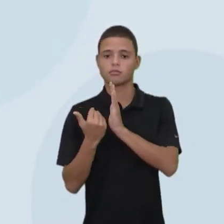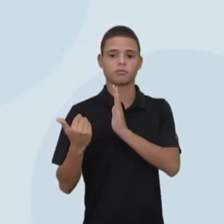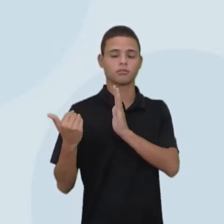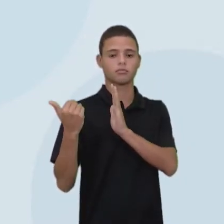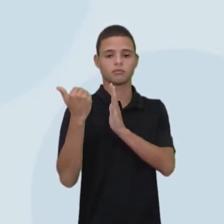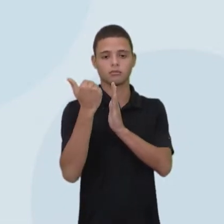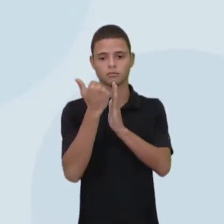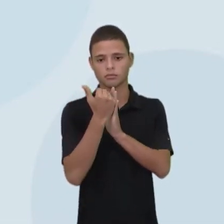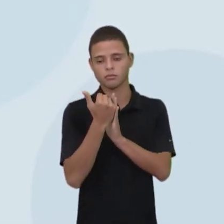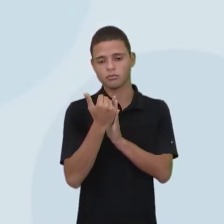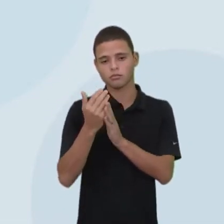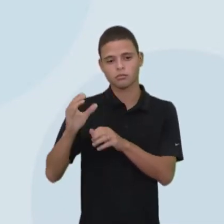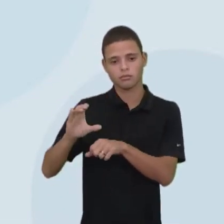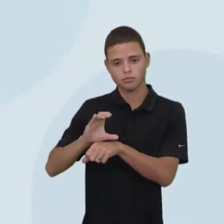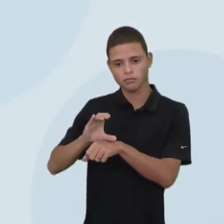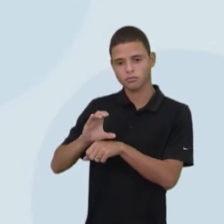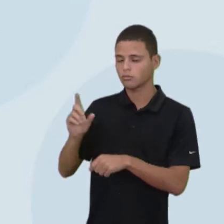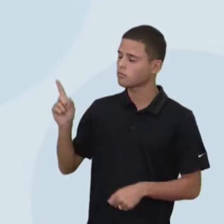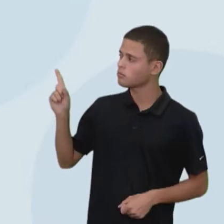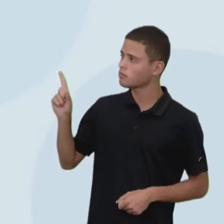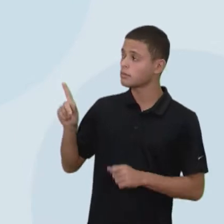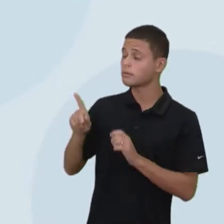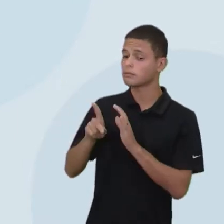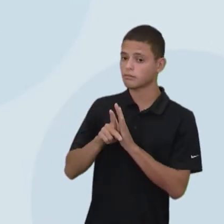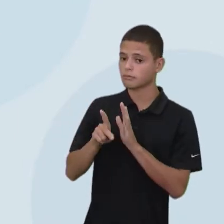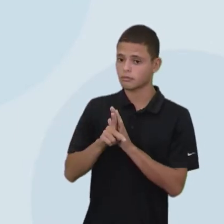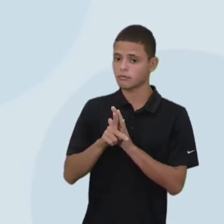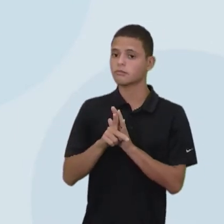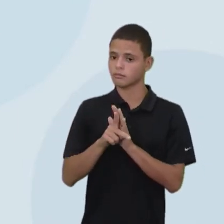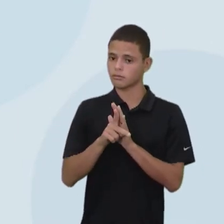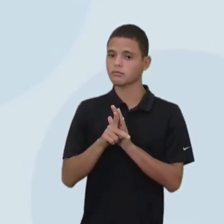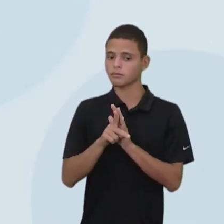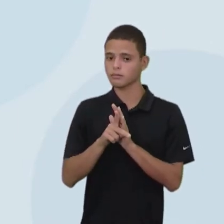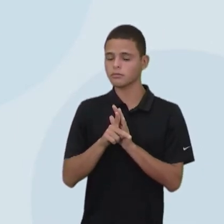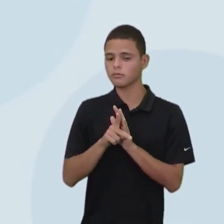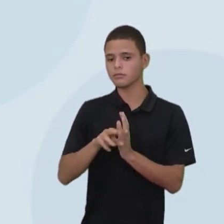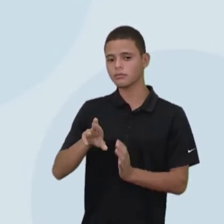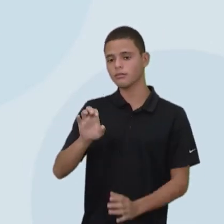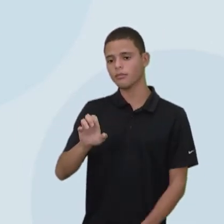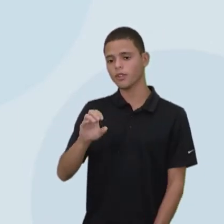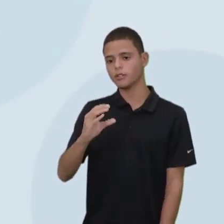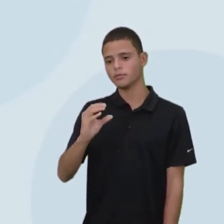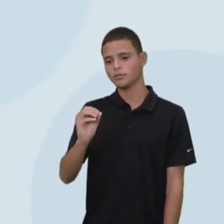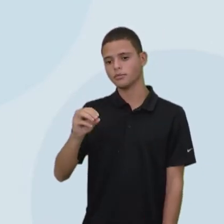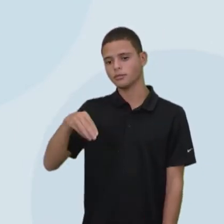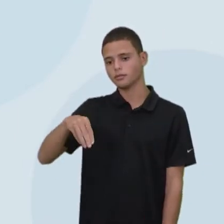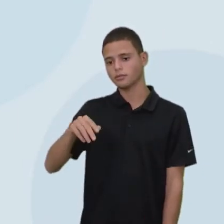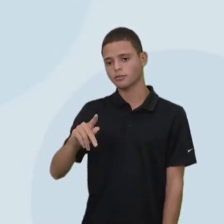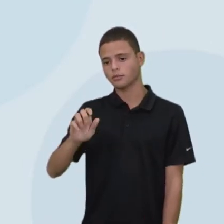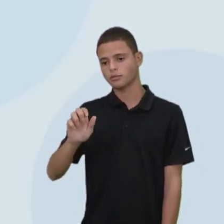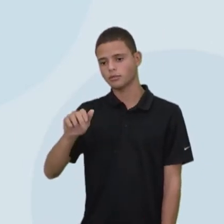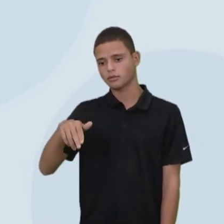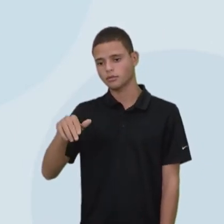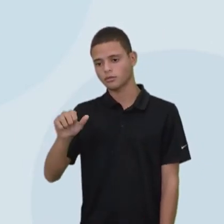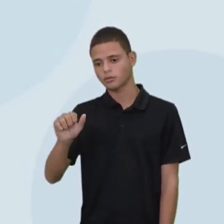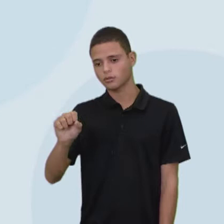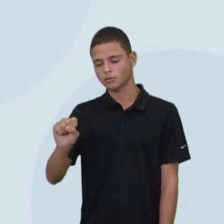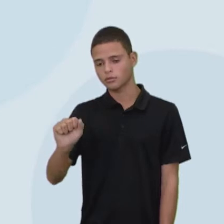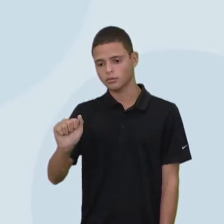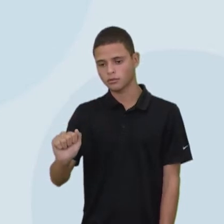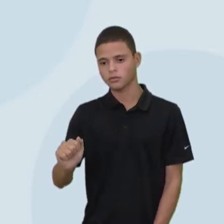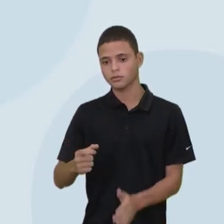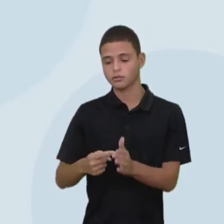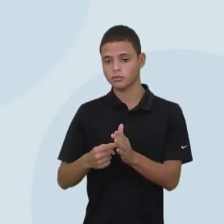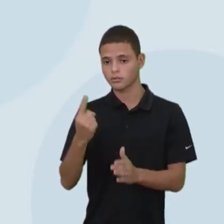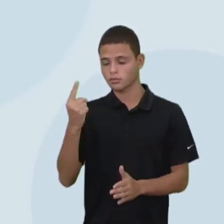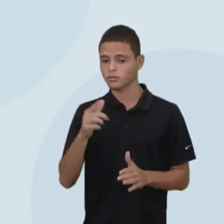substância cinzenta na questão da recompensa e autorregulação. Num primeiro momento, quando então